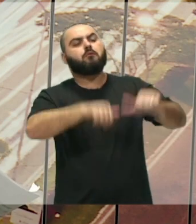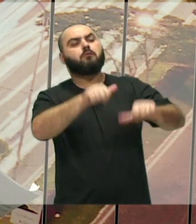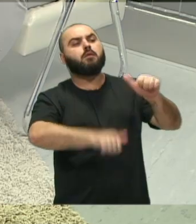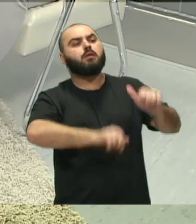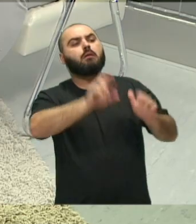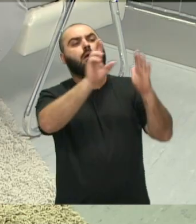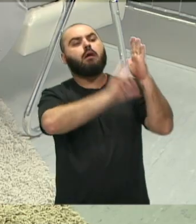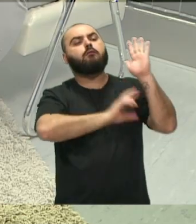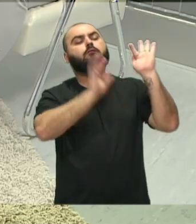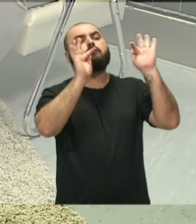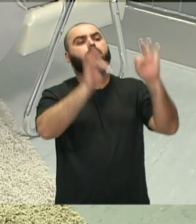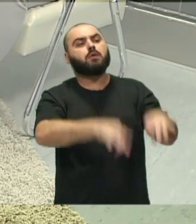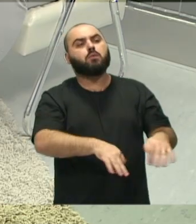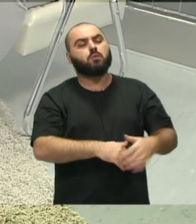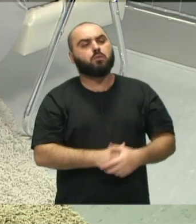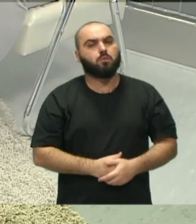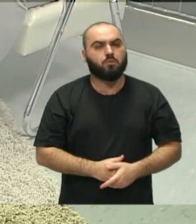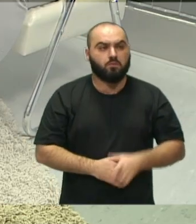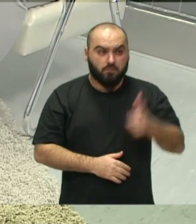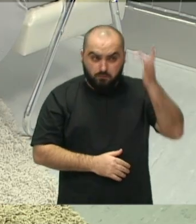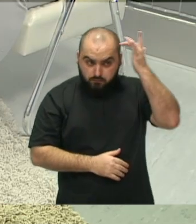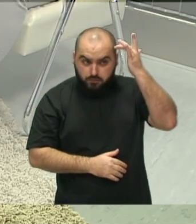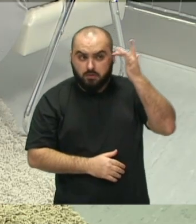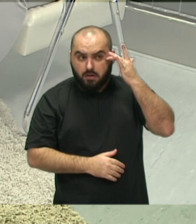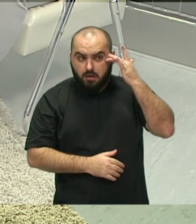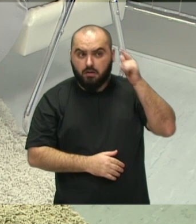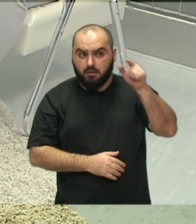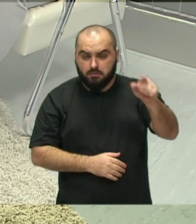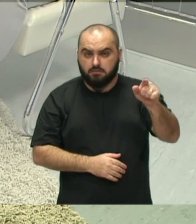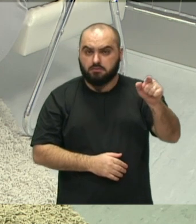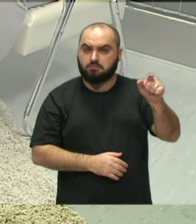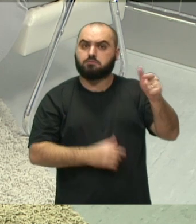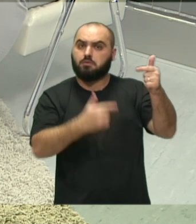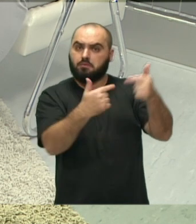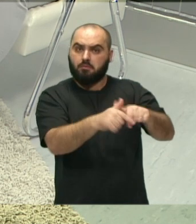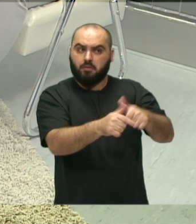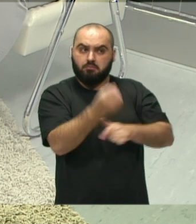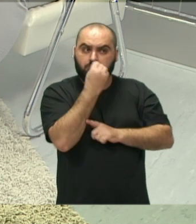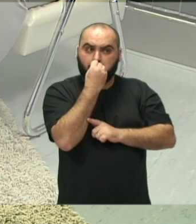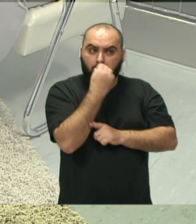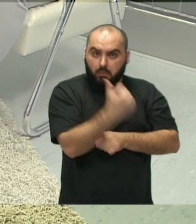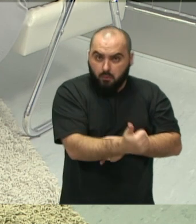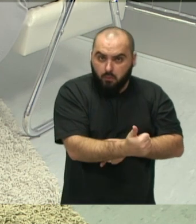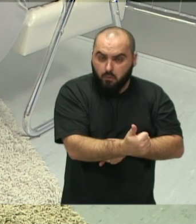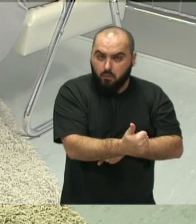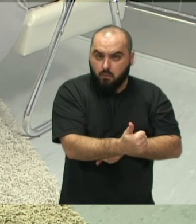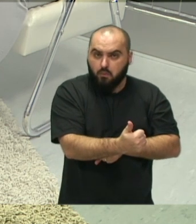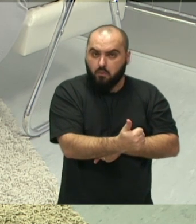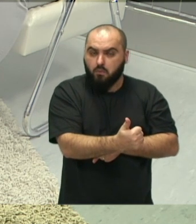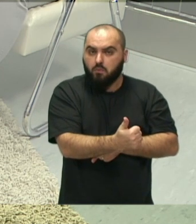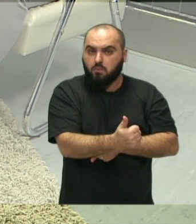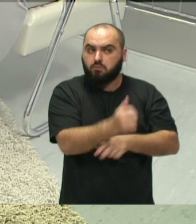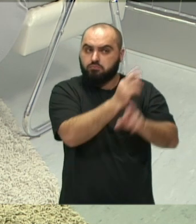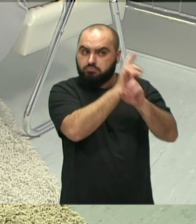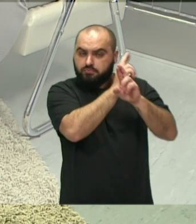final? Ficou dentro do que o senhor esperava e da sua expectativa? E também, o que dá para esperar